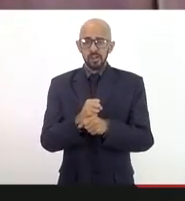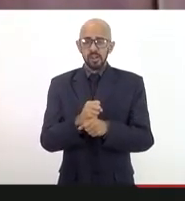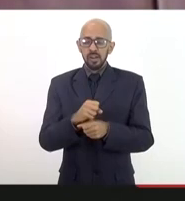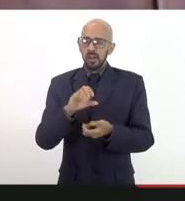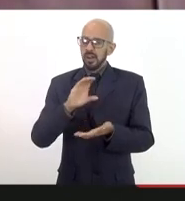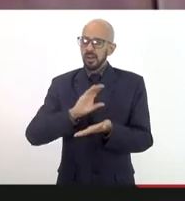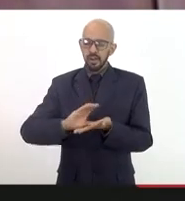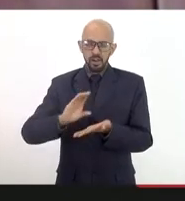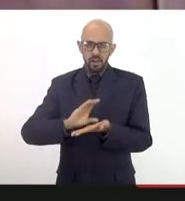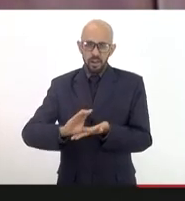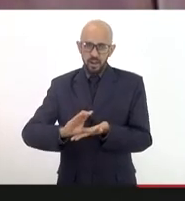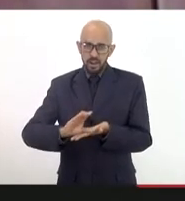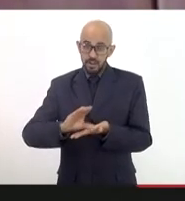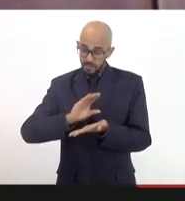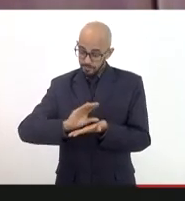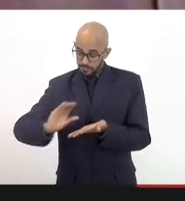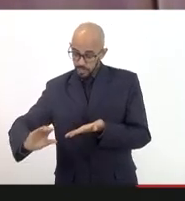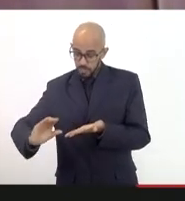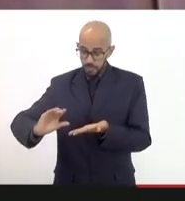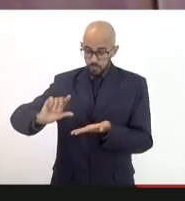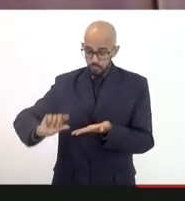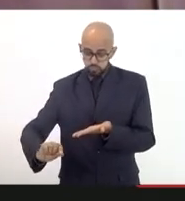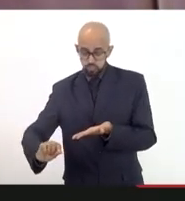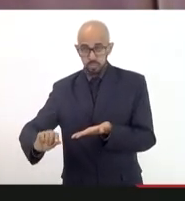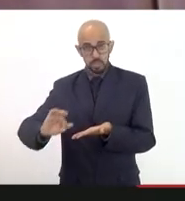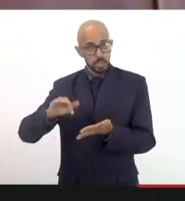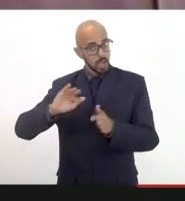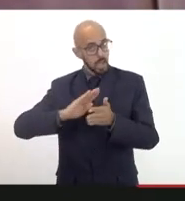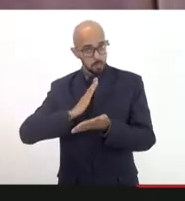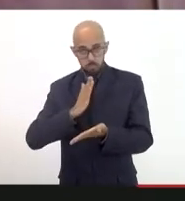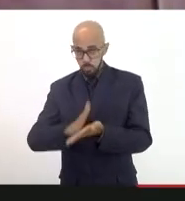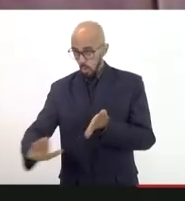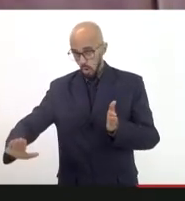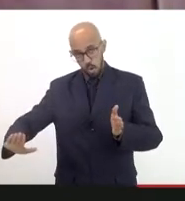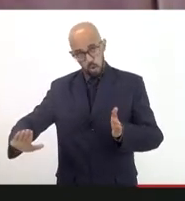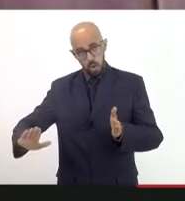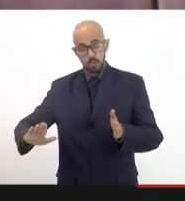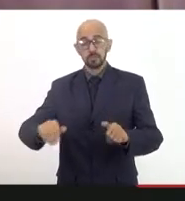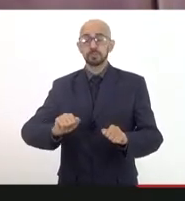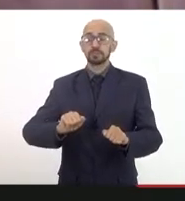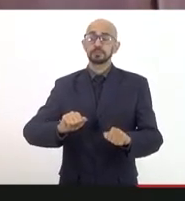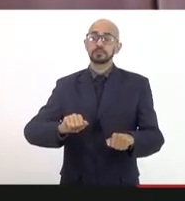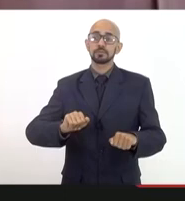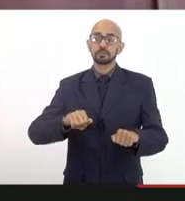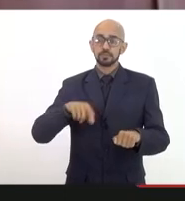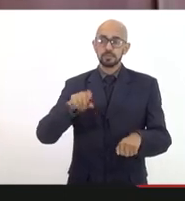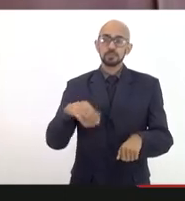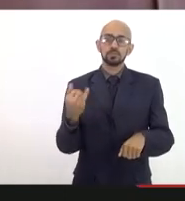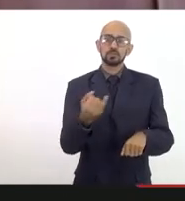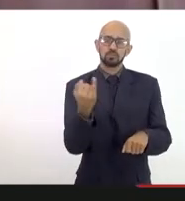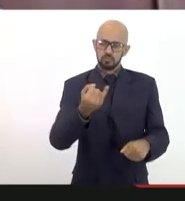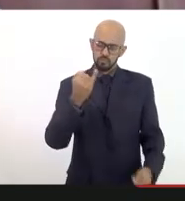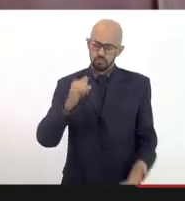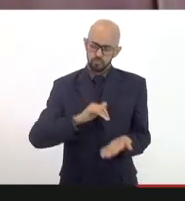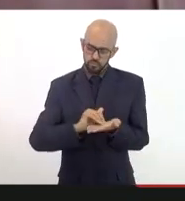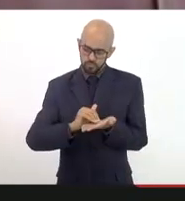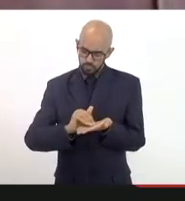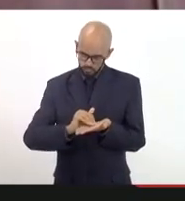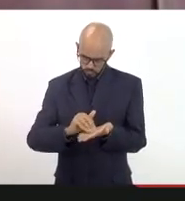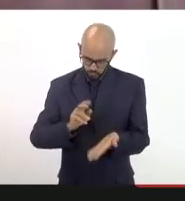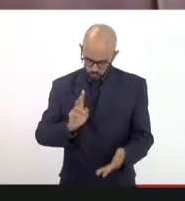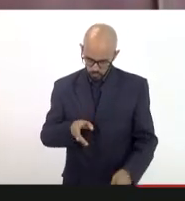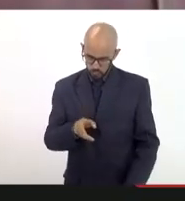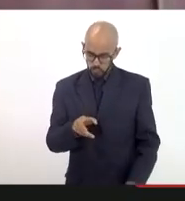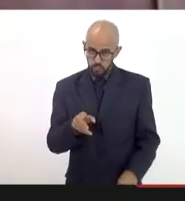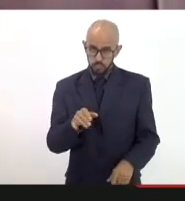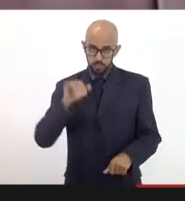verba, eu acredito que muita coisa a gente conseguir investir, é importante que os secretários deem continuidade, senão a gente vai